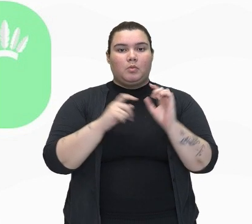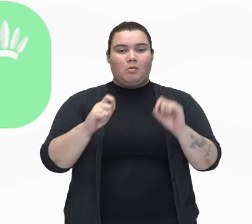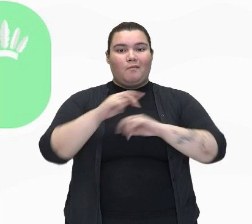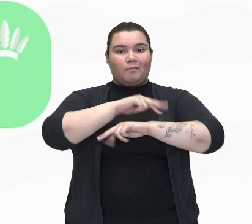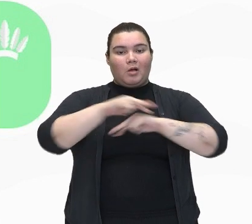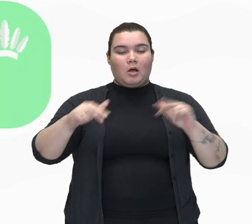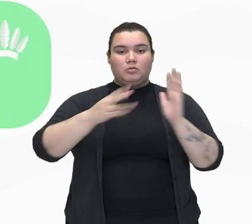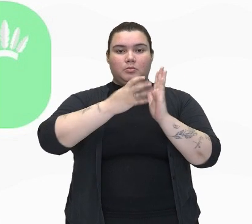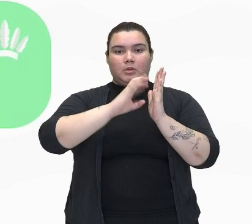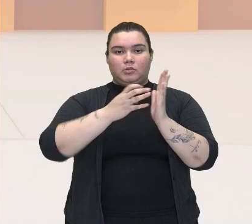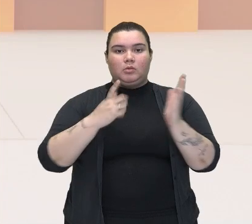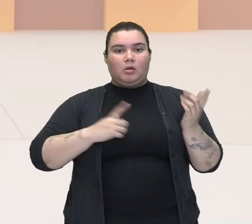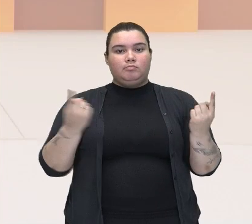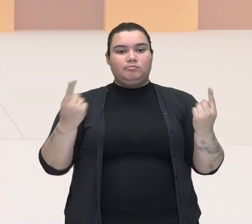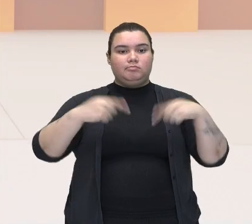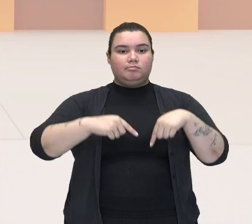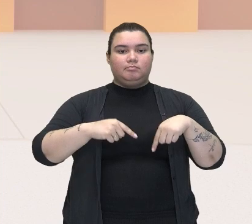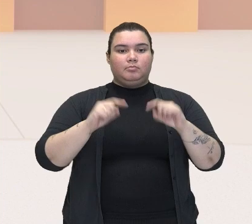disputam,